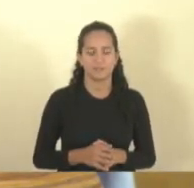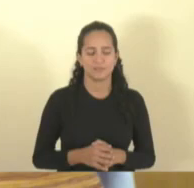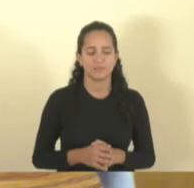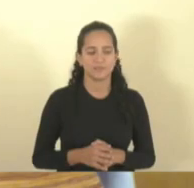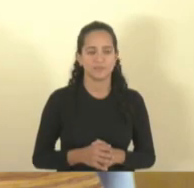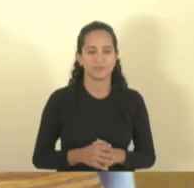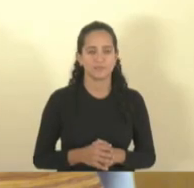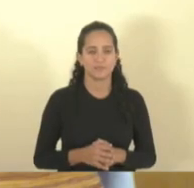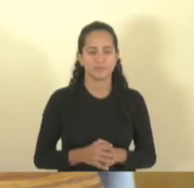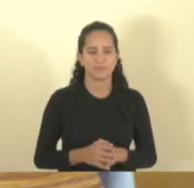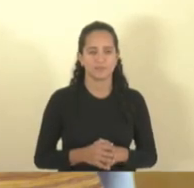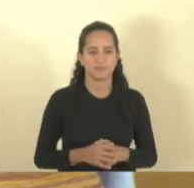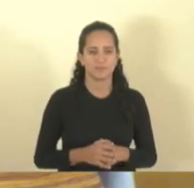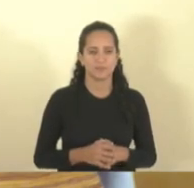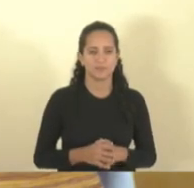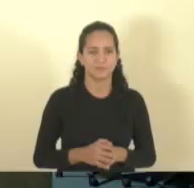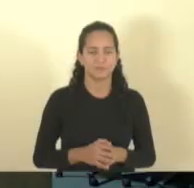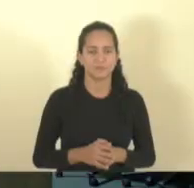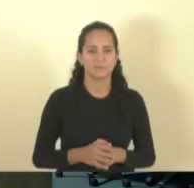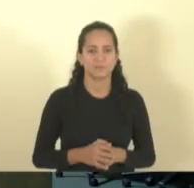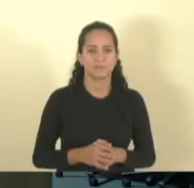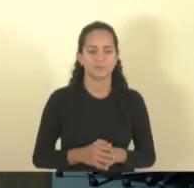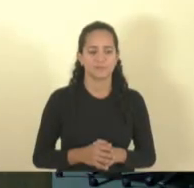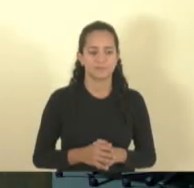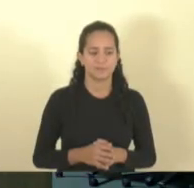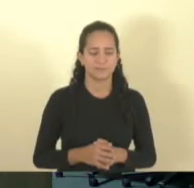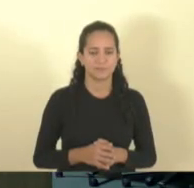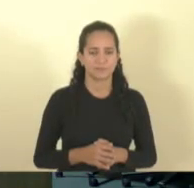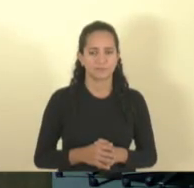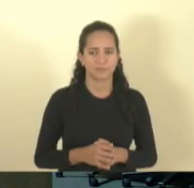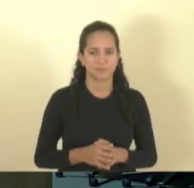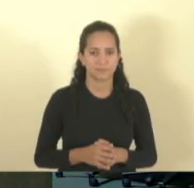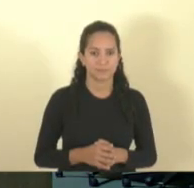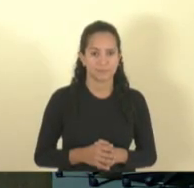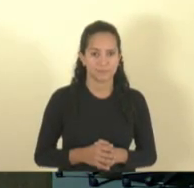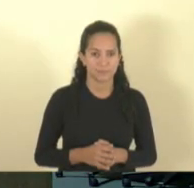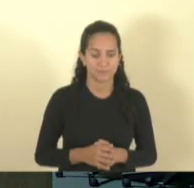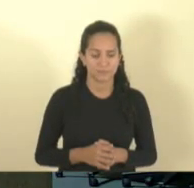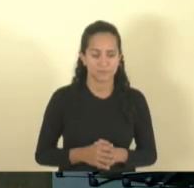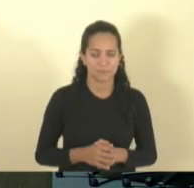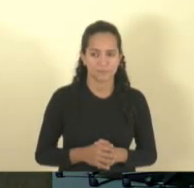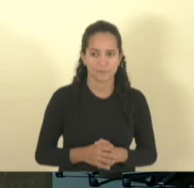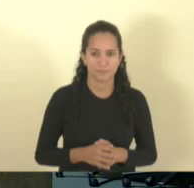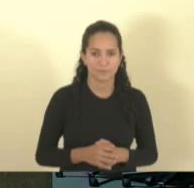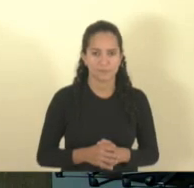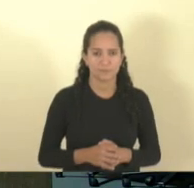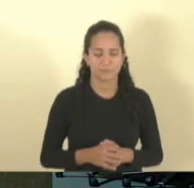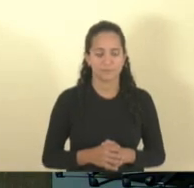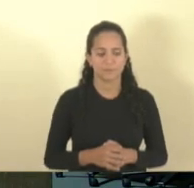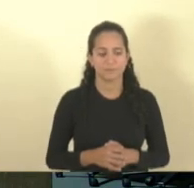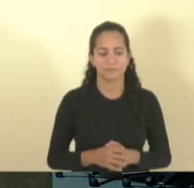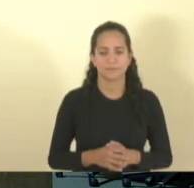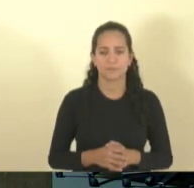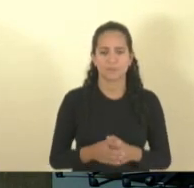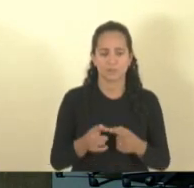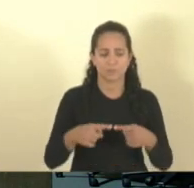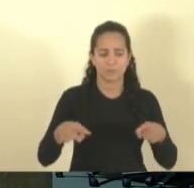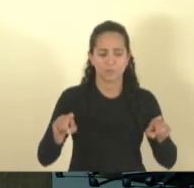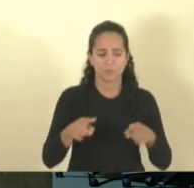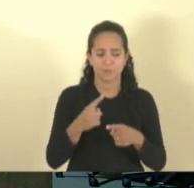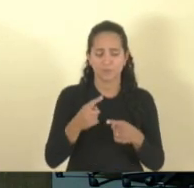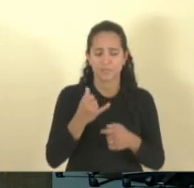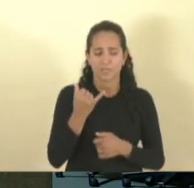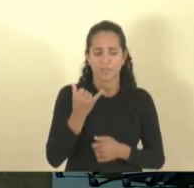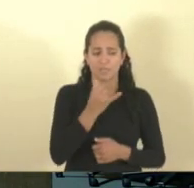sulle finestre, mostra tutto il mio cuore che hai acceso.